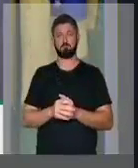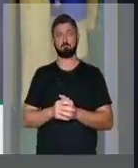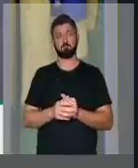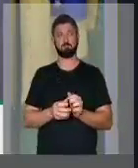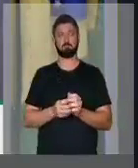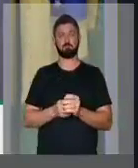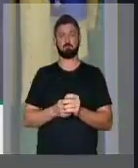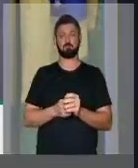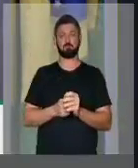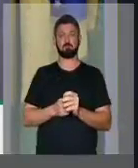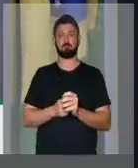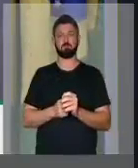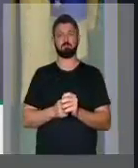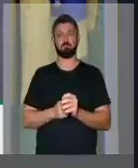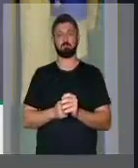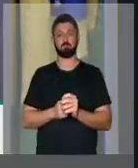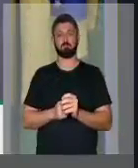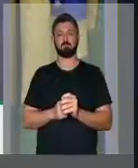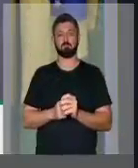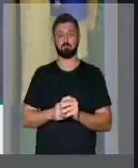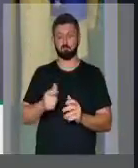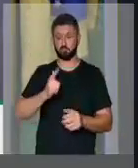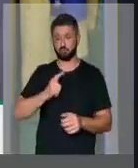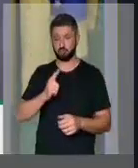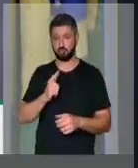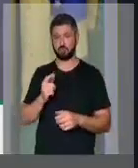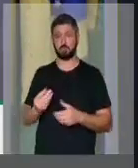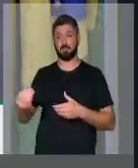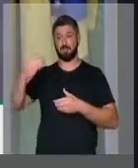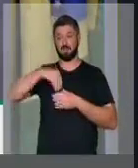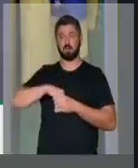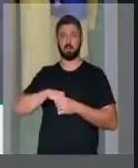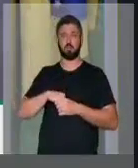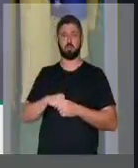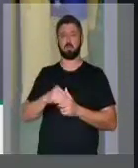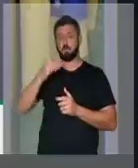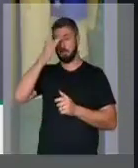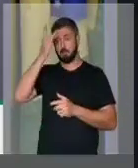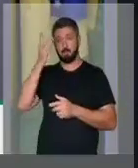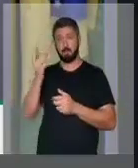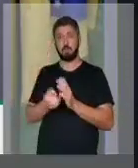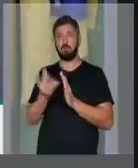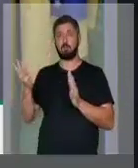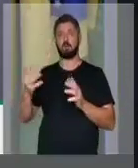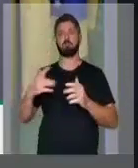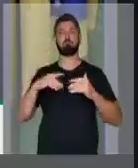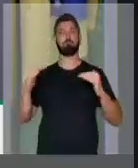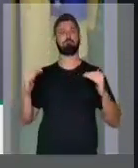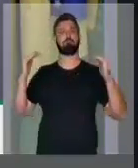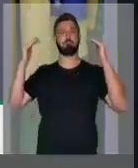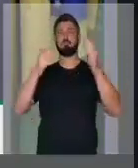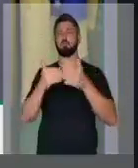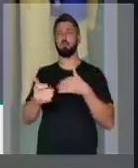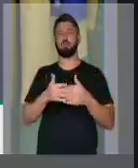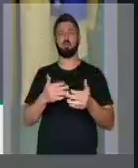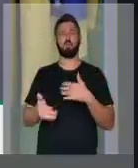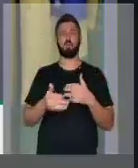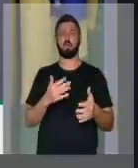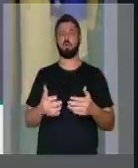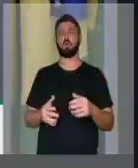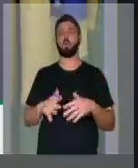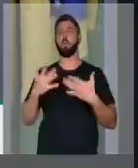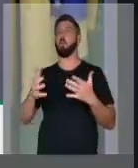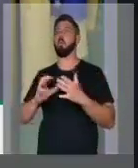presidente, ele trazia para o seu seio pessoas de alto nível, independentemente das suas